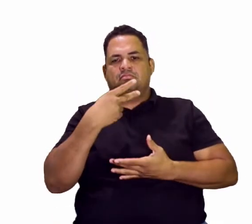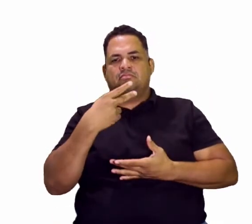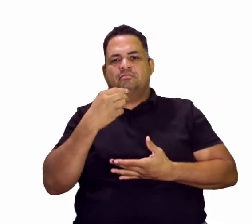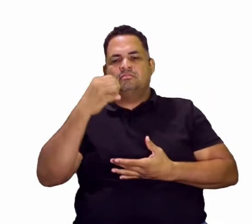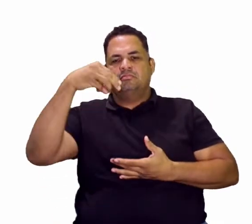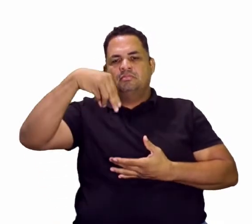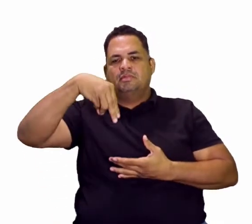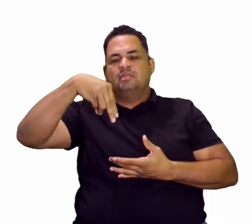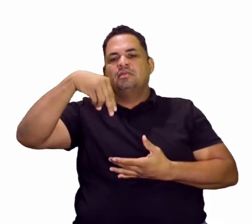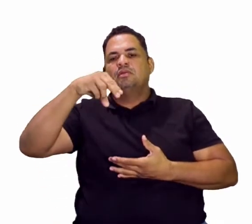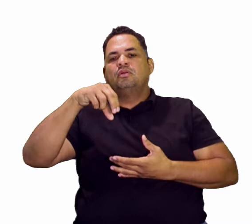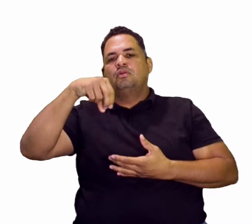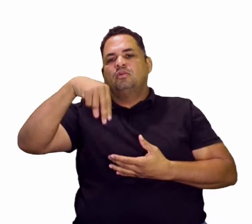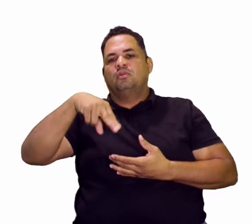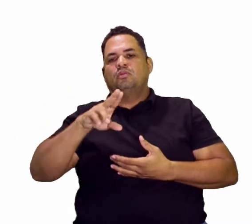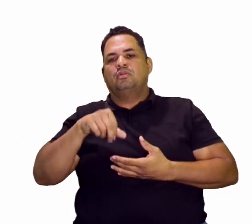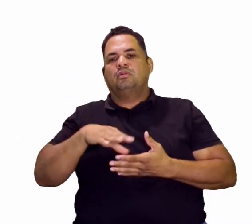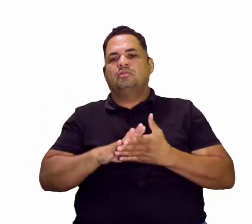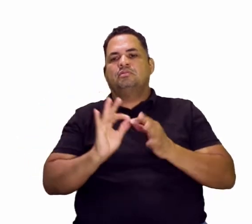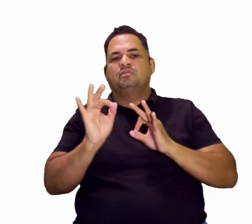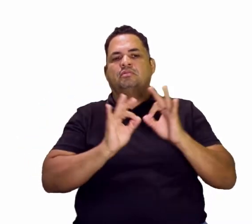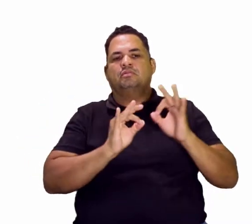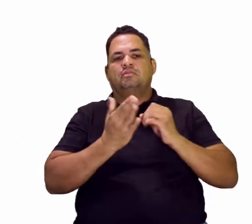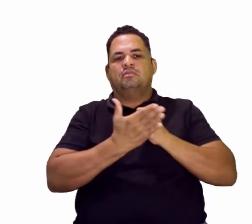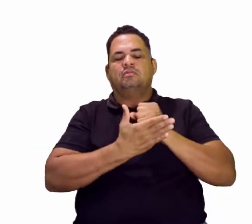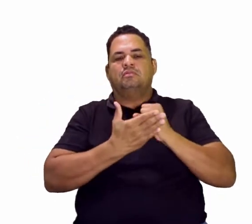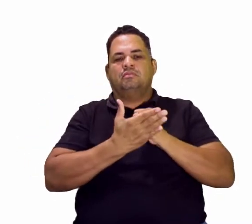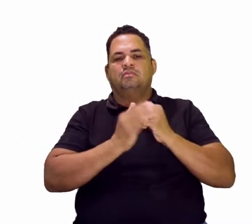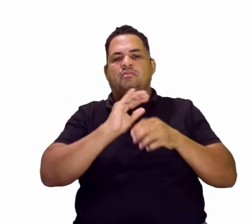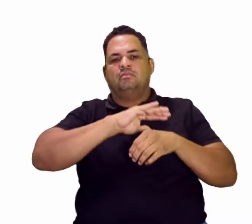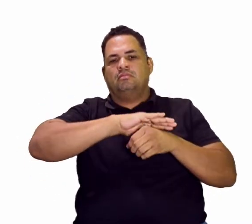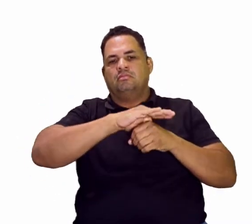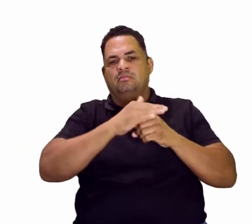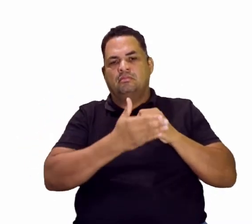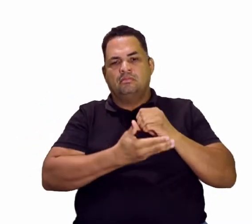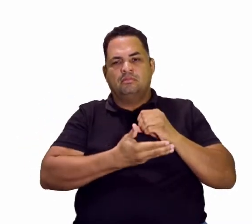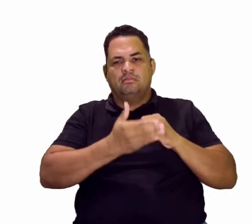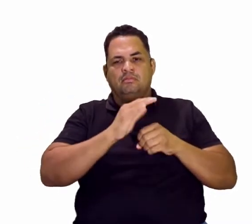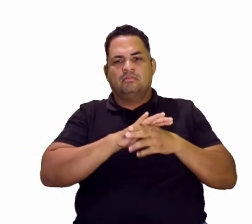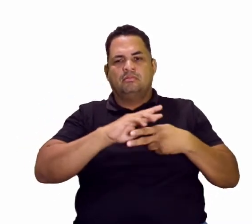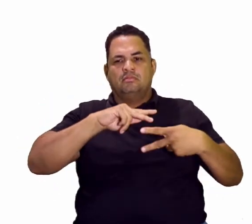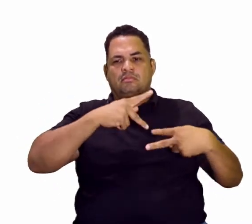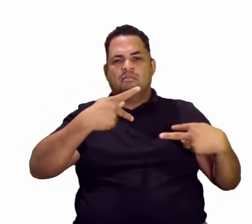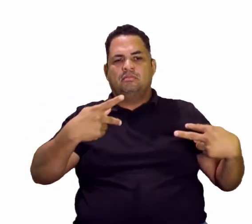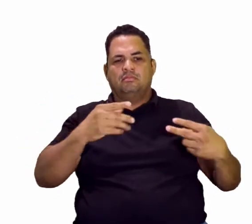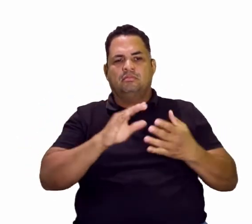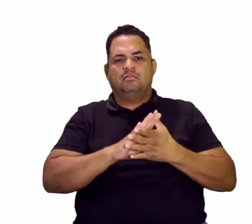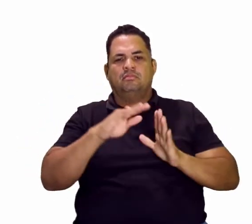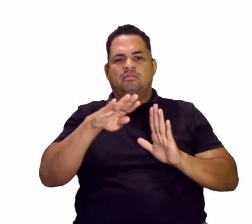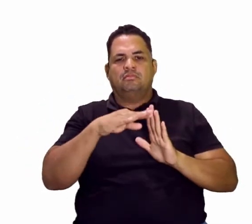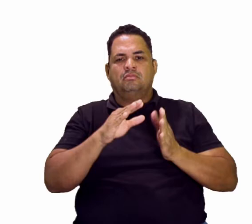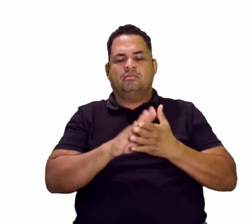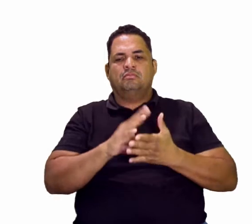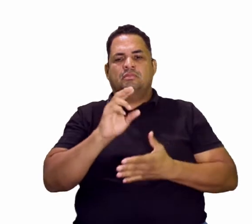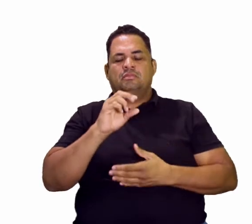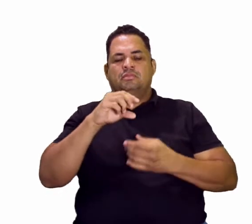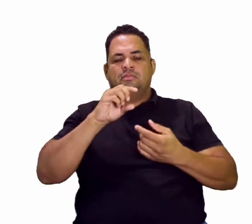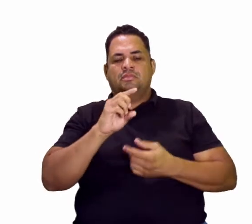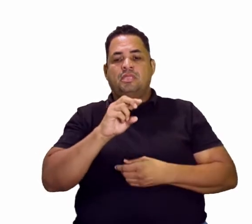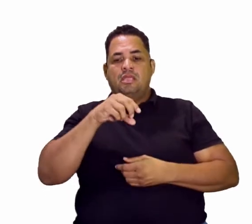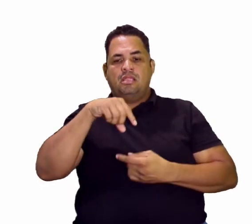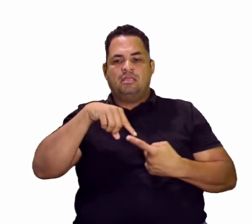0,2 micrômetros. Formados basicamente por uma cápsula de proteína envolvendo material genético que pode ser de DNA ou